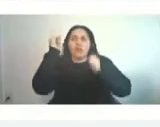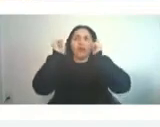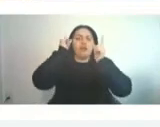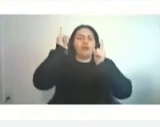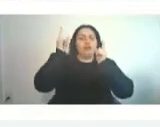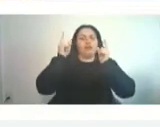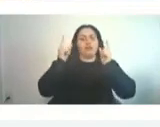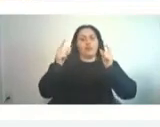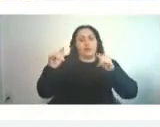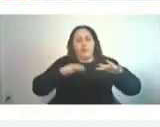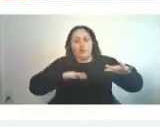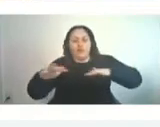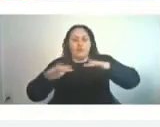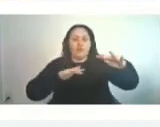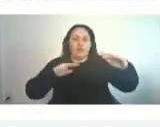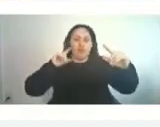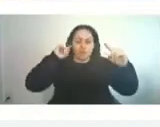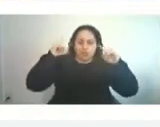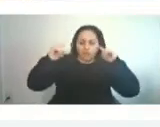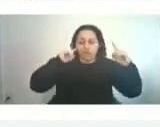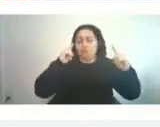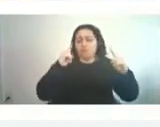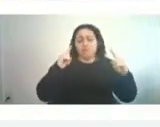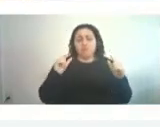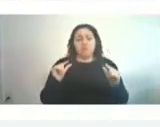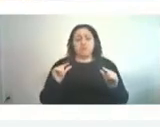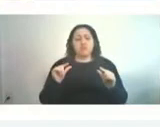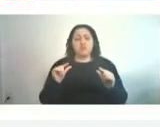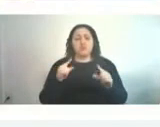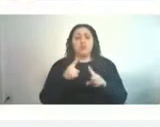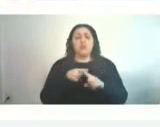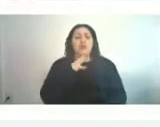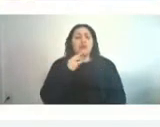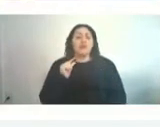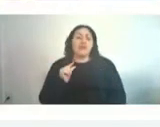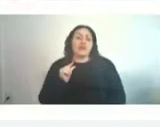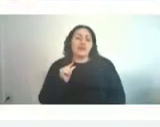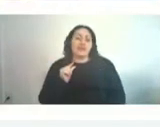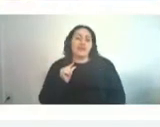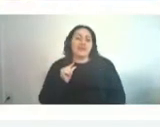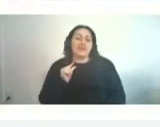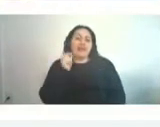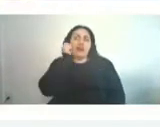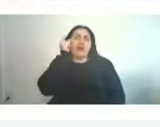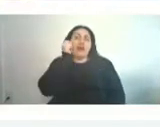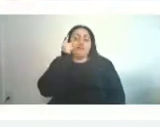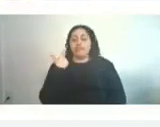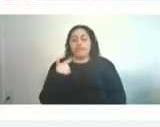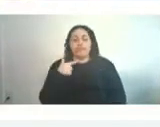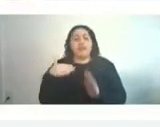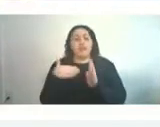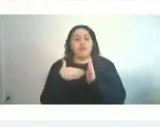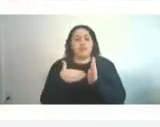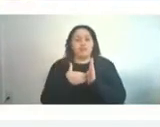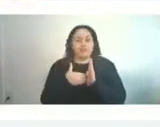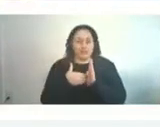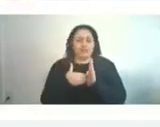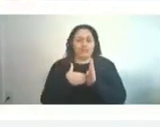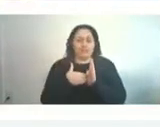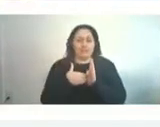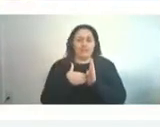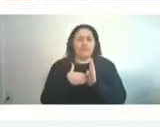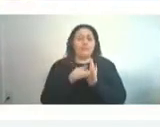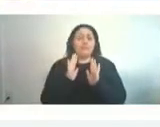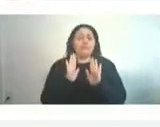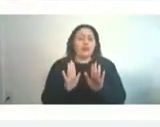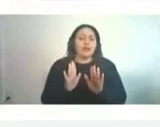muito movimento naquele campo de conhecimento. Então, o conhecimento que a gente tem